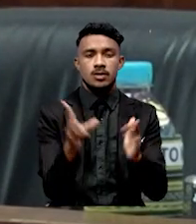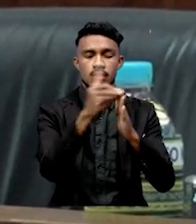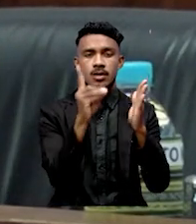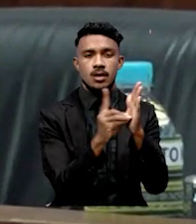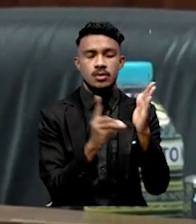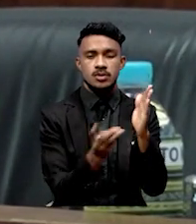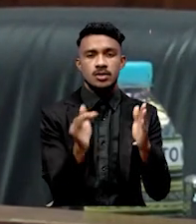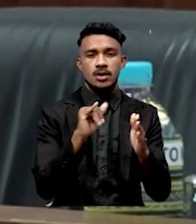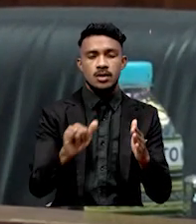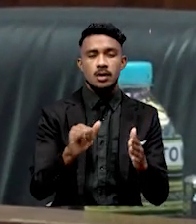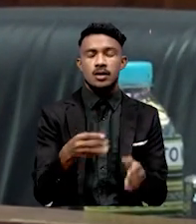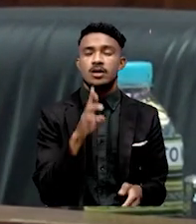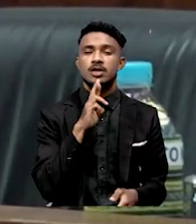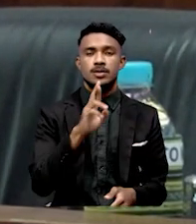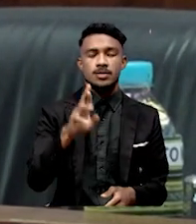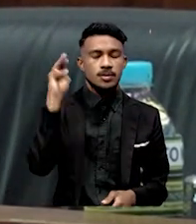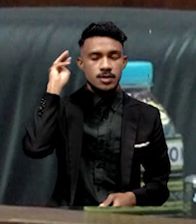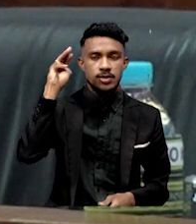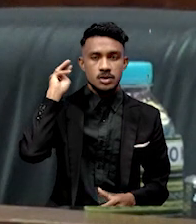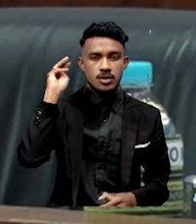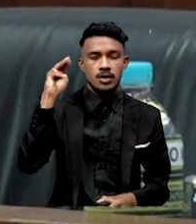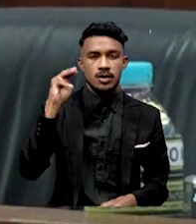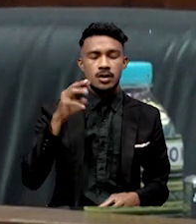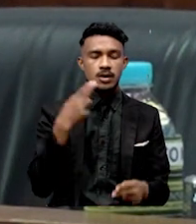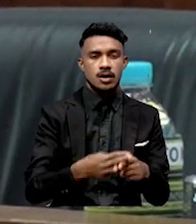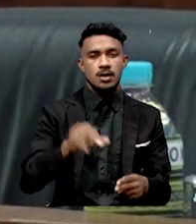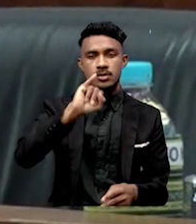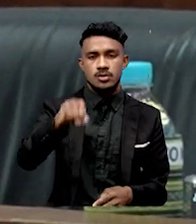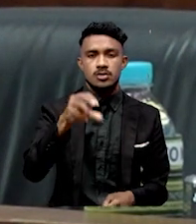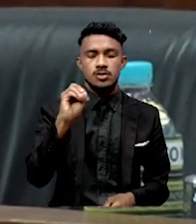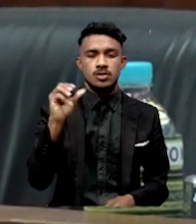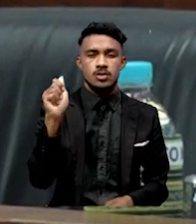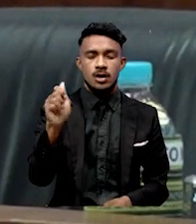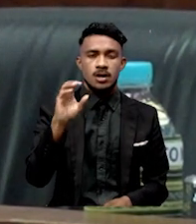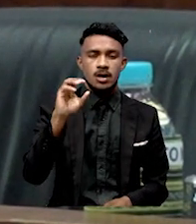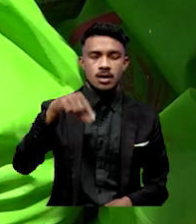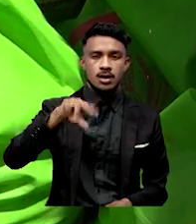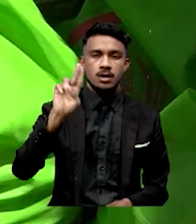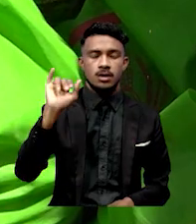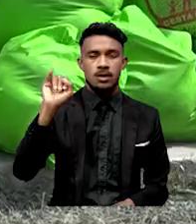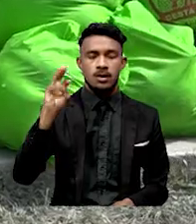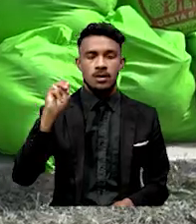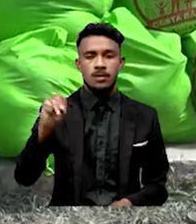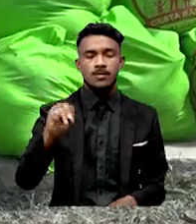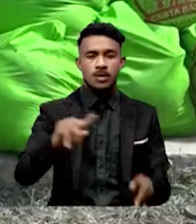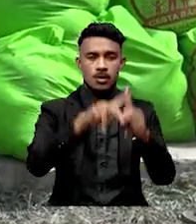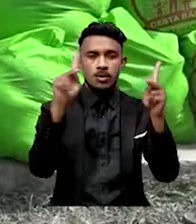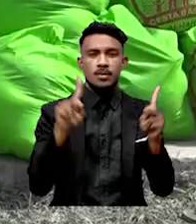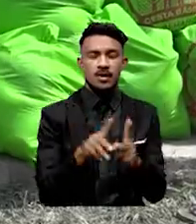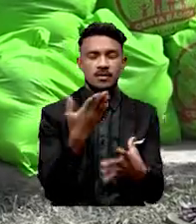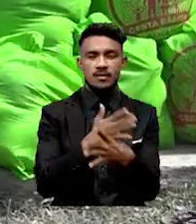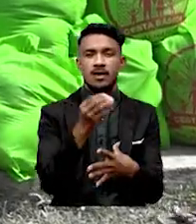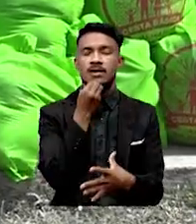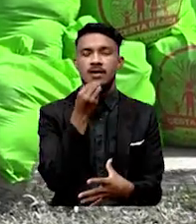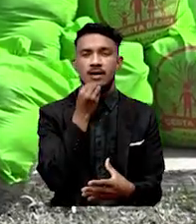Hatamba questão, né, ministro coordenador assunto econômico Joaquim Amaral Hateten, maioria companhia distribuidor cesta básica, retan